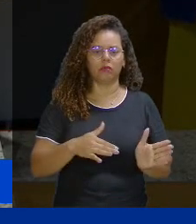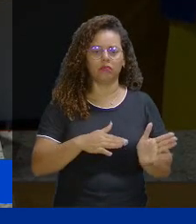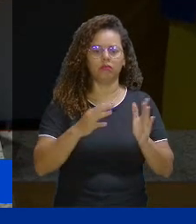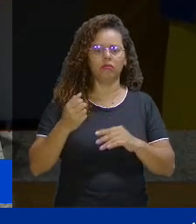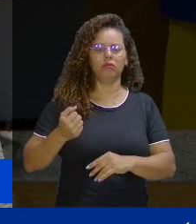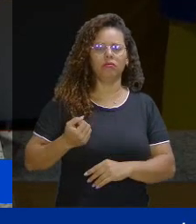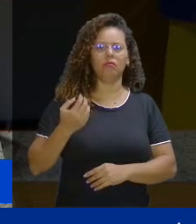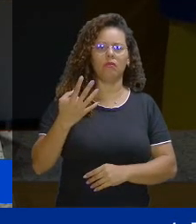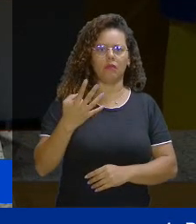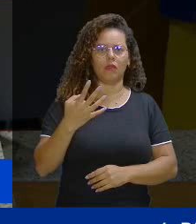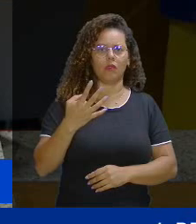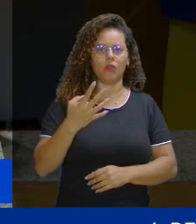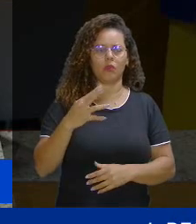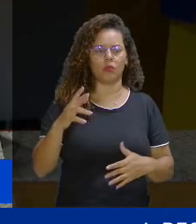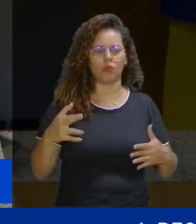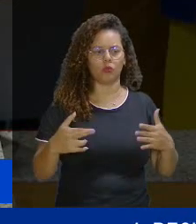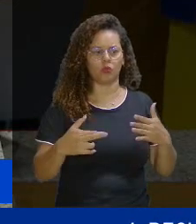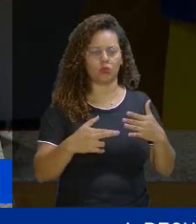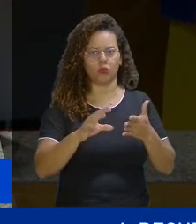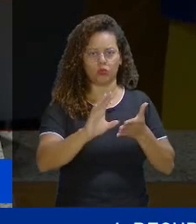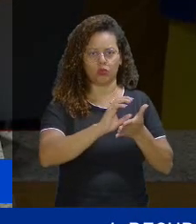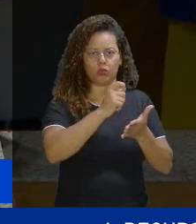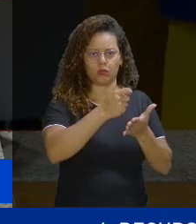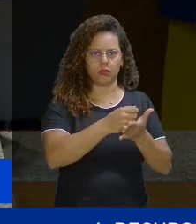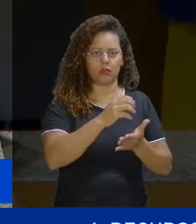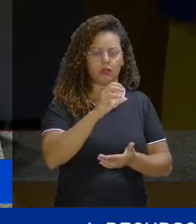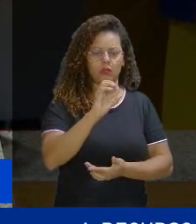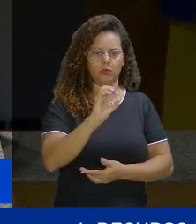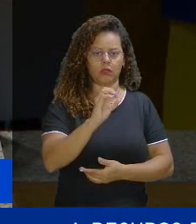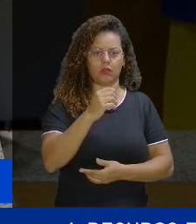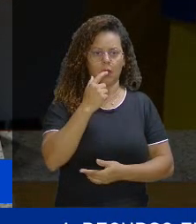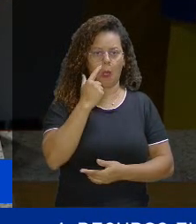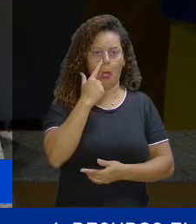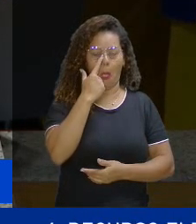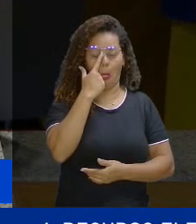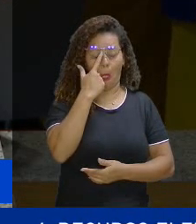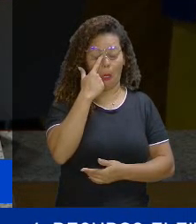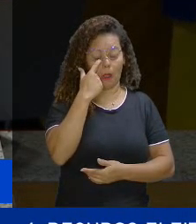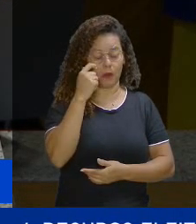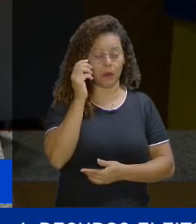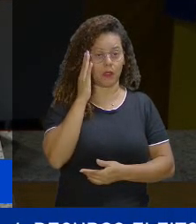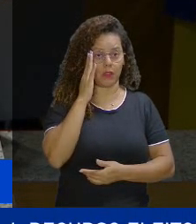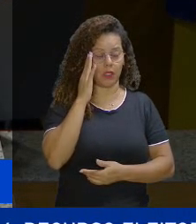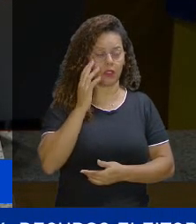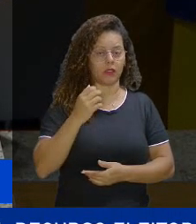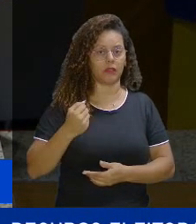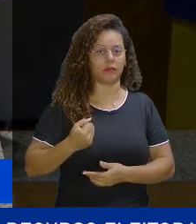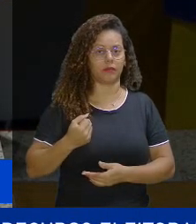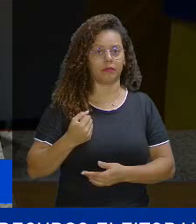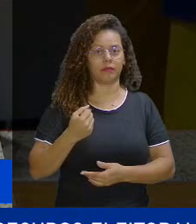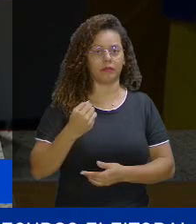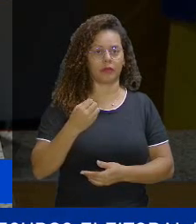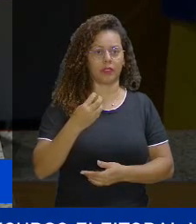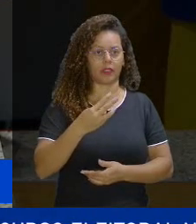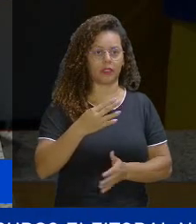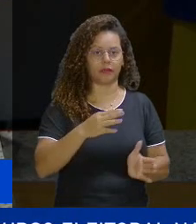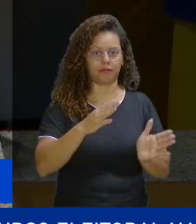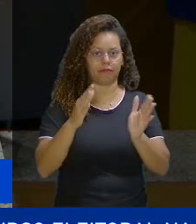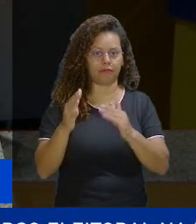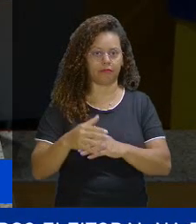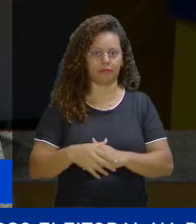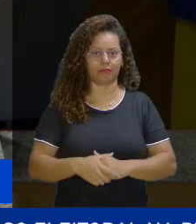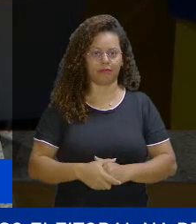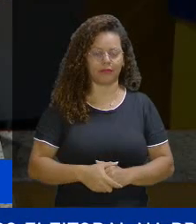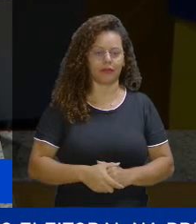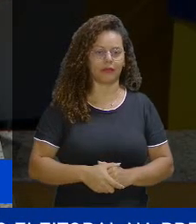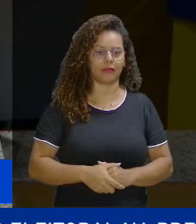pauta, é o recurso... Permanece o foco nas imagens do Carmo Antônio. É o número 3 da pauta, senhor presidente. Isto é. Já estou anunciando